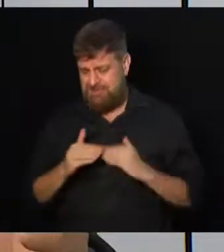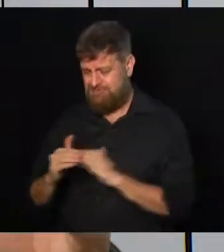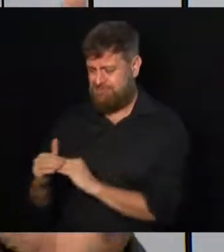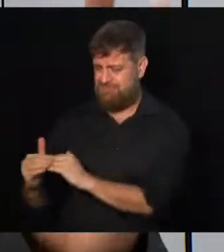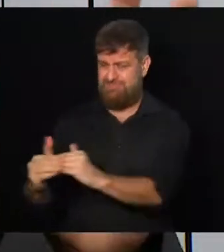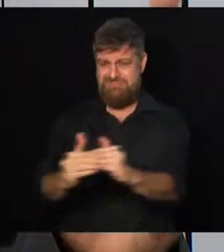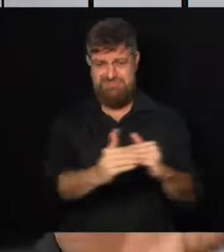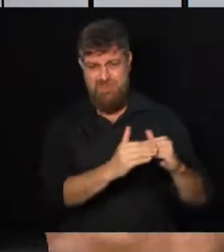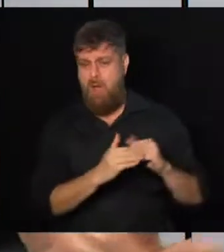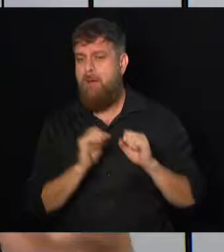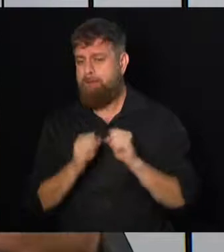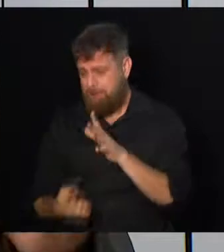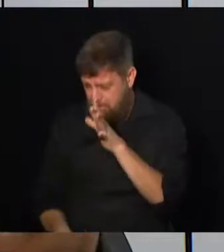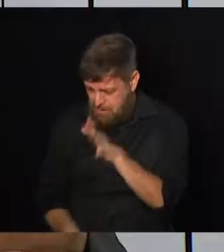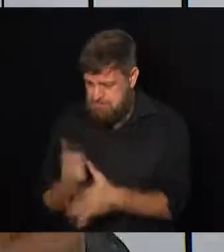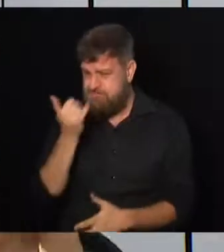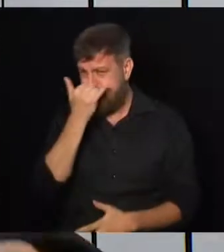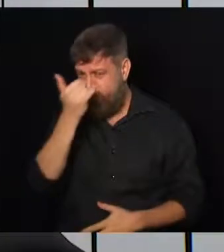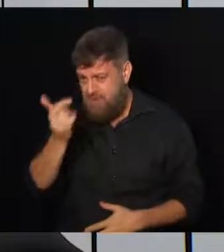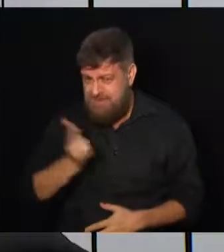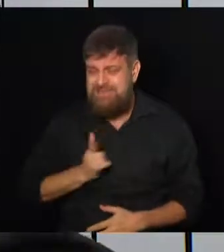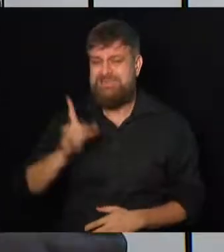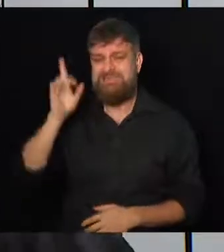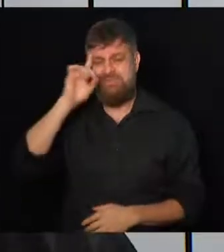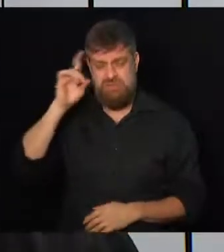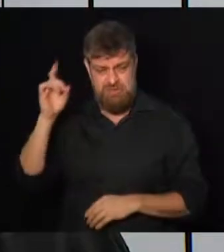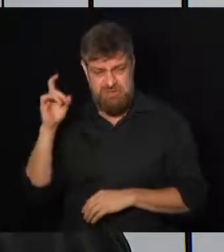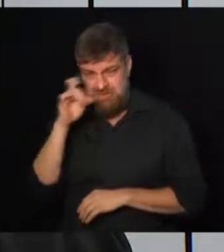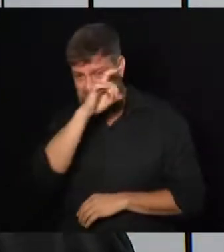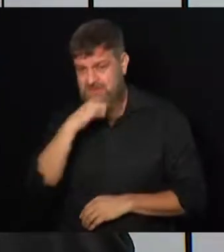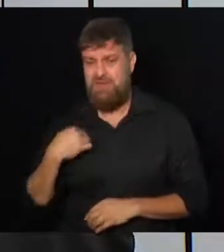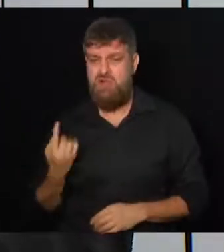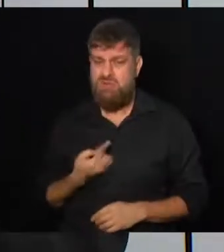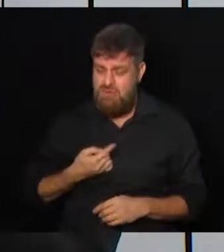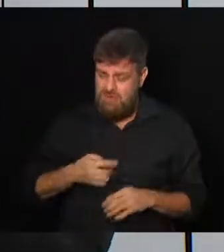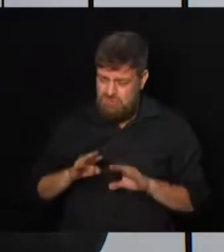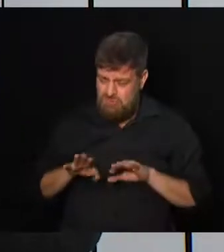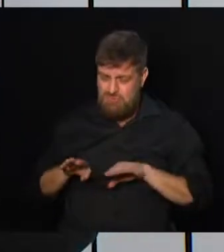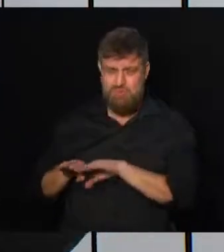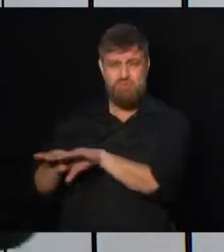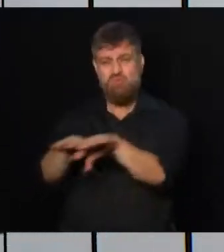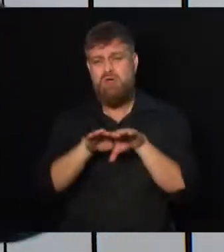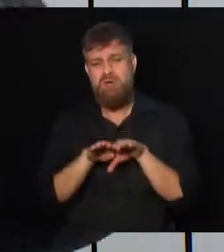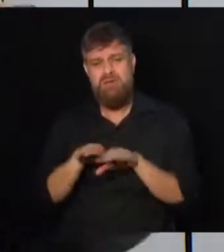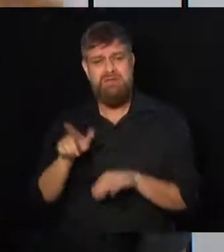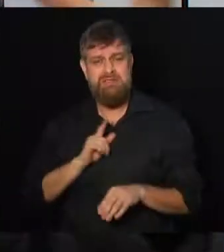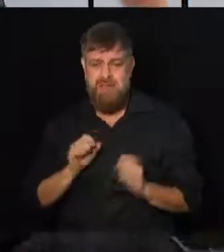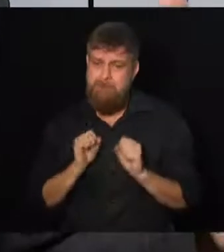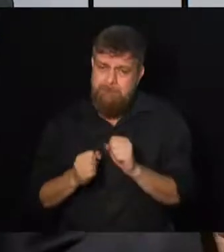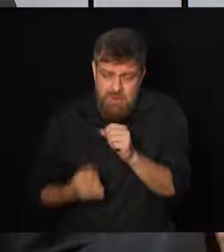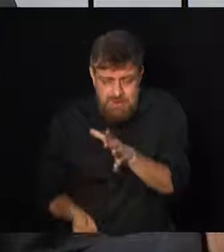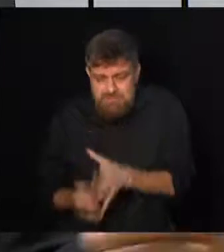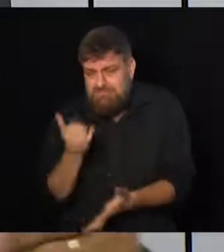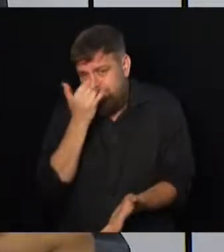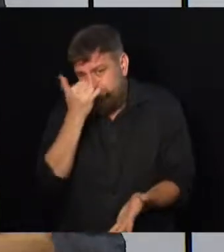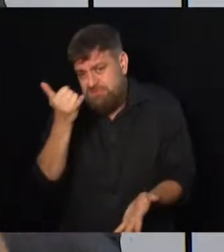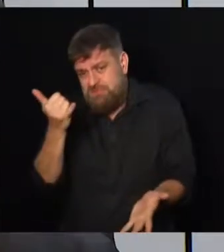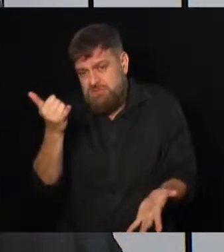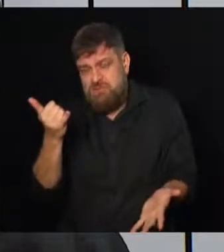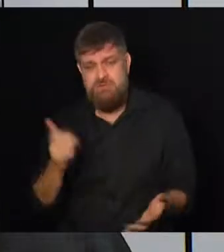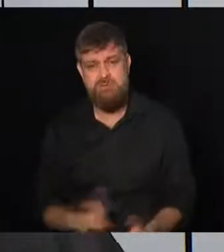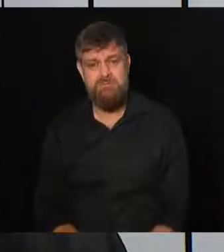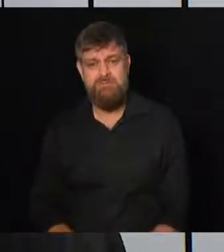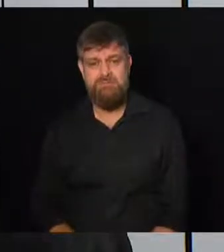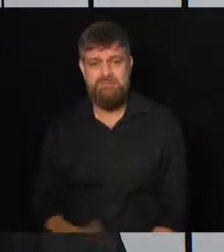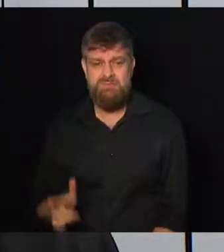Todos nós estamos vivenciando esses dias tão difíceis e todos nós também corremos também esse risco, é claro, né?